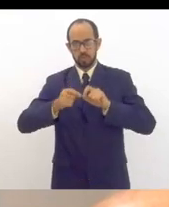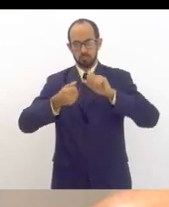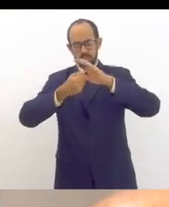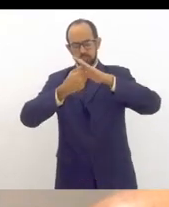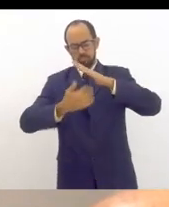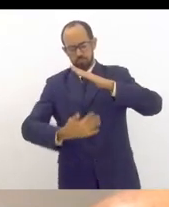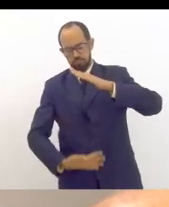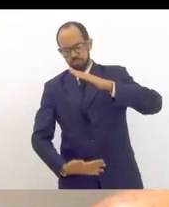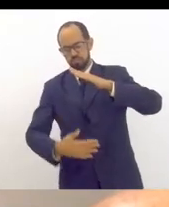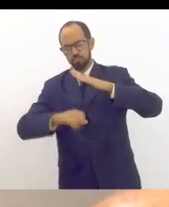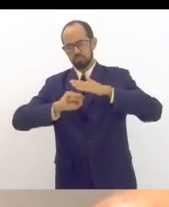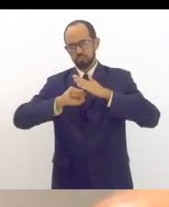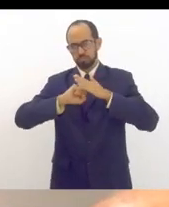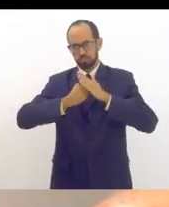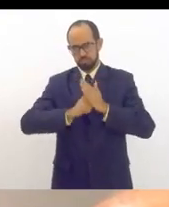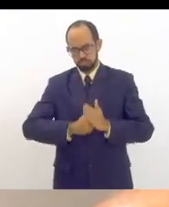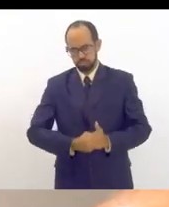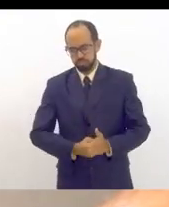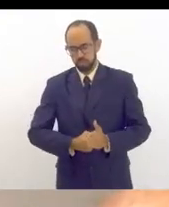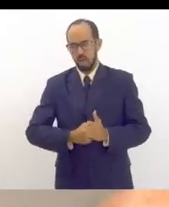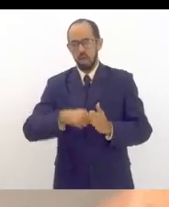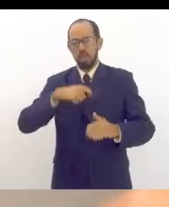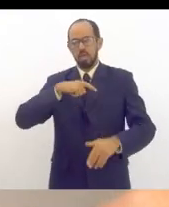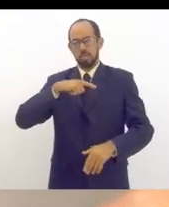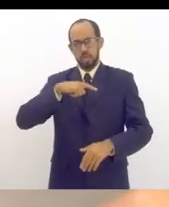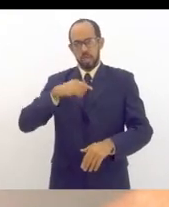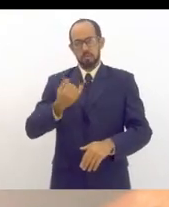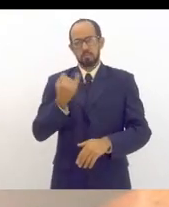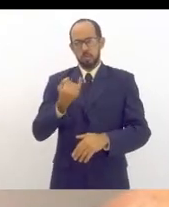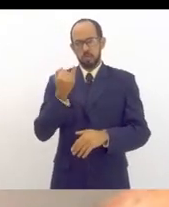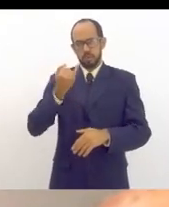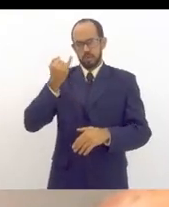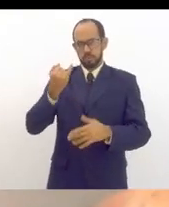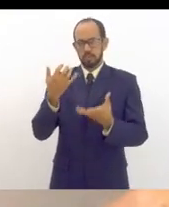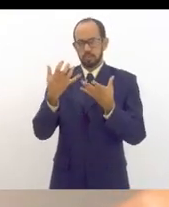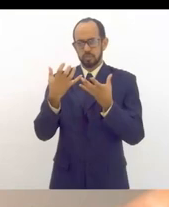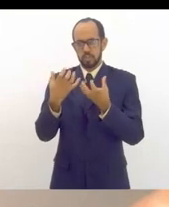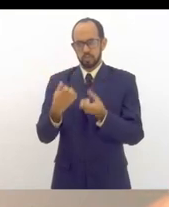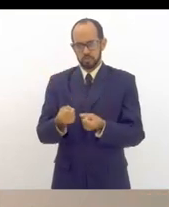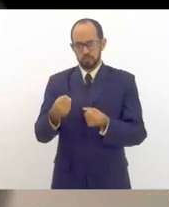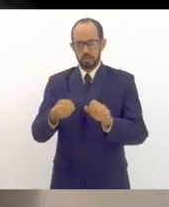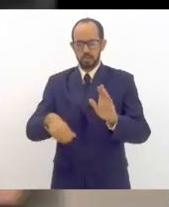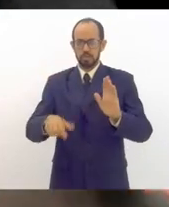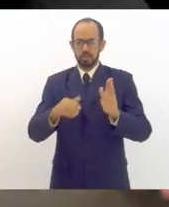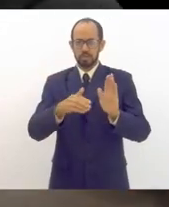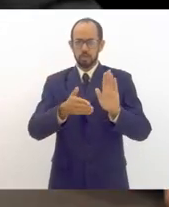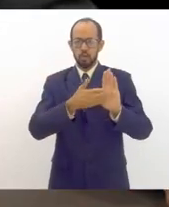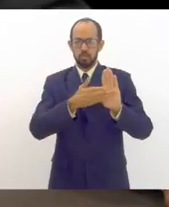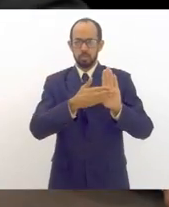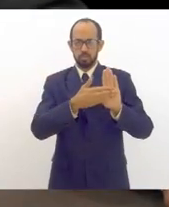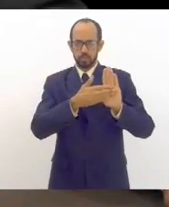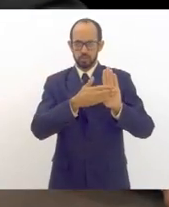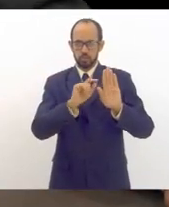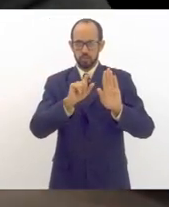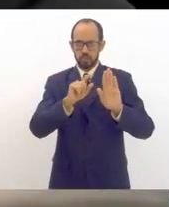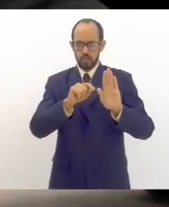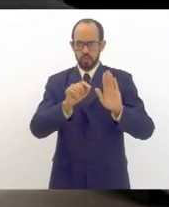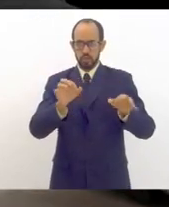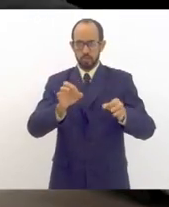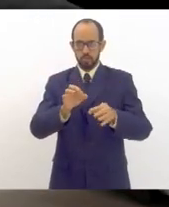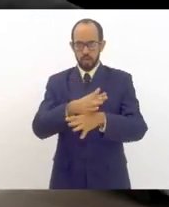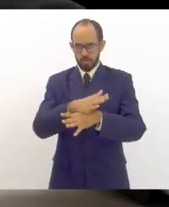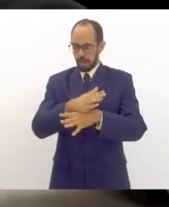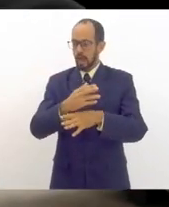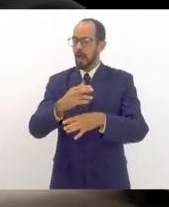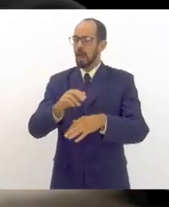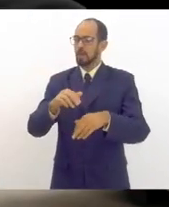vetos, e eu concordo com o Luiz Paulo, é muito importante, você já assumiu o compromisso de completar esse processo na sua